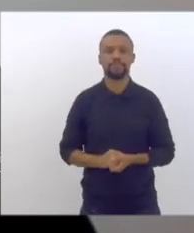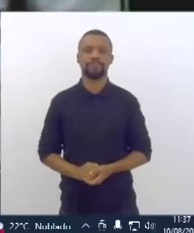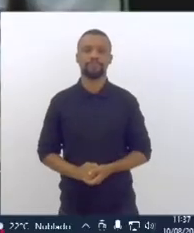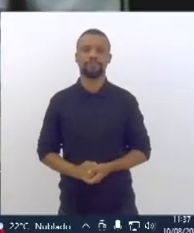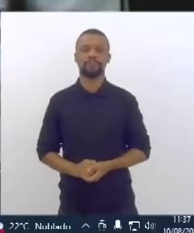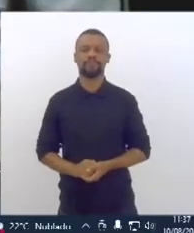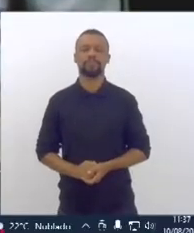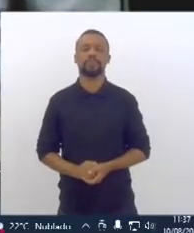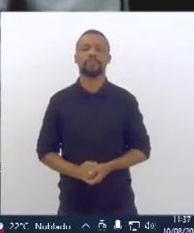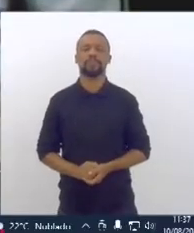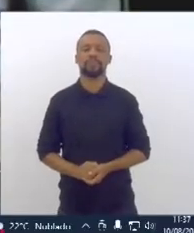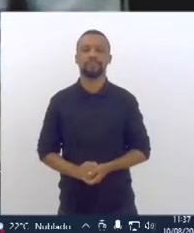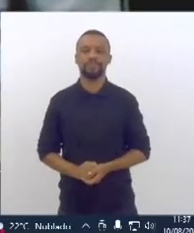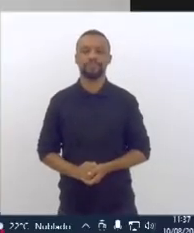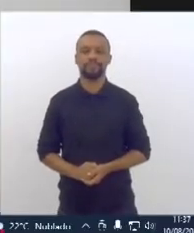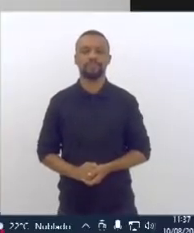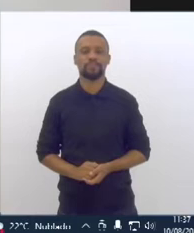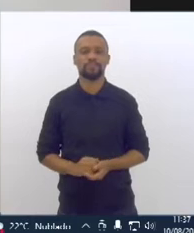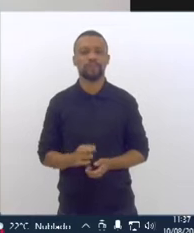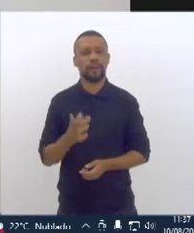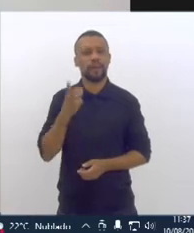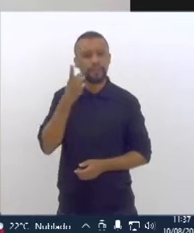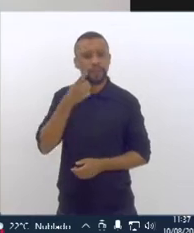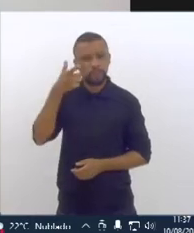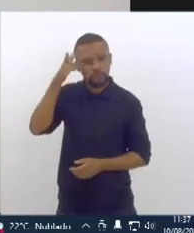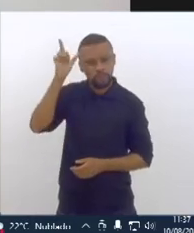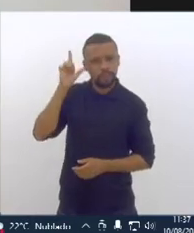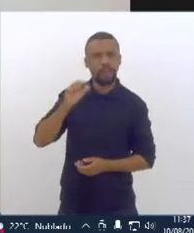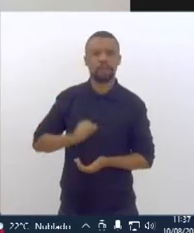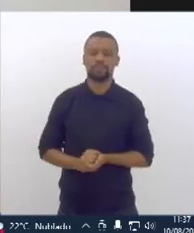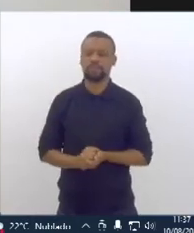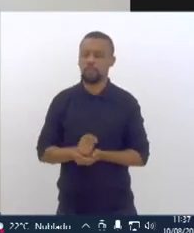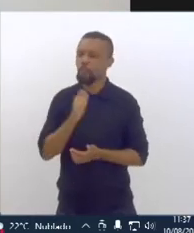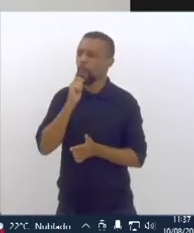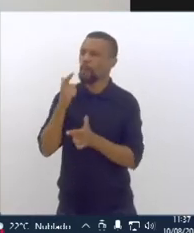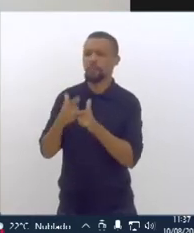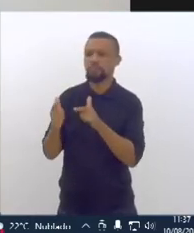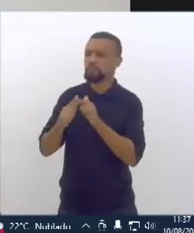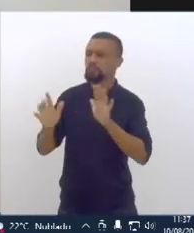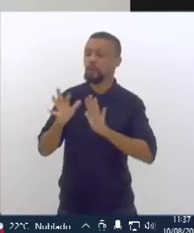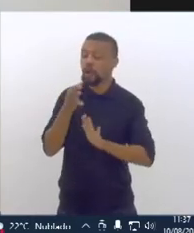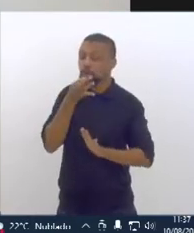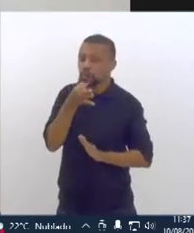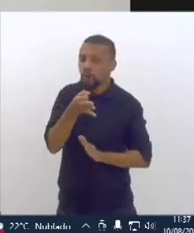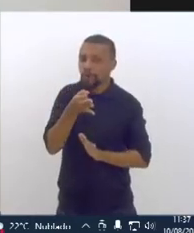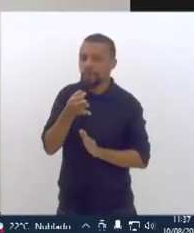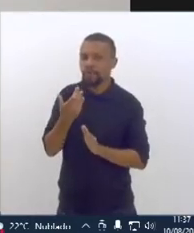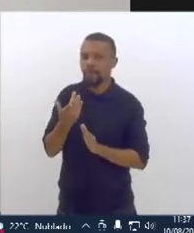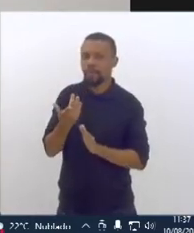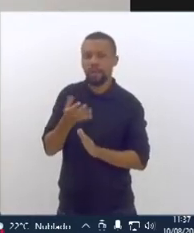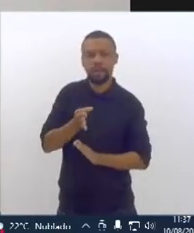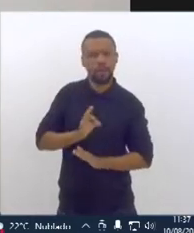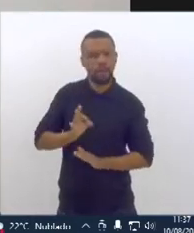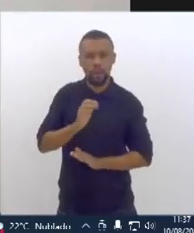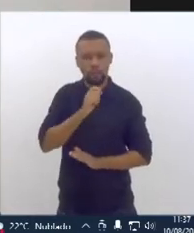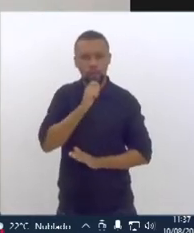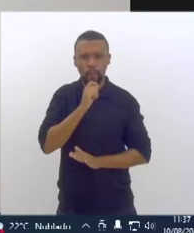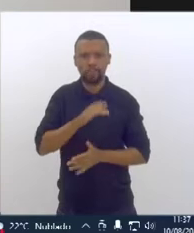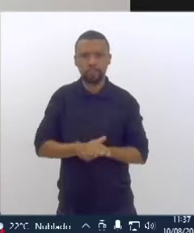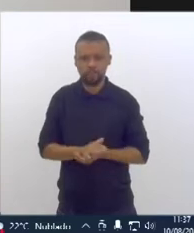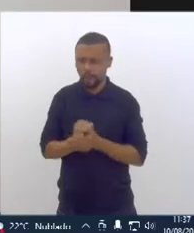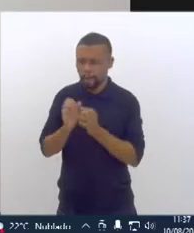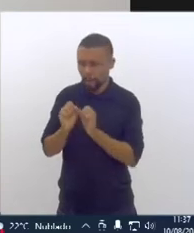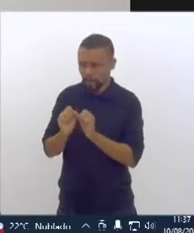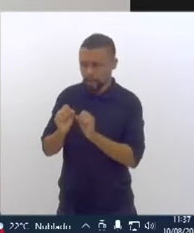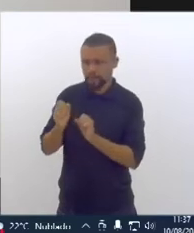o Deputado Luiz Paulo para mesmo tá sem problema que nunca vazou o som Então tá amiga dá